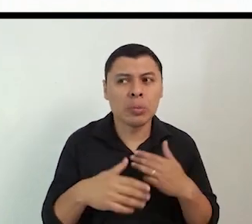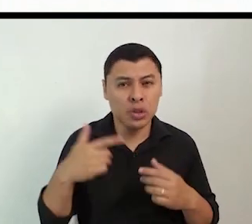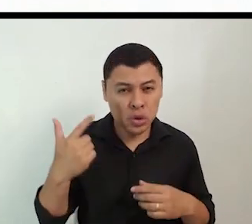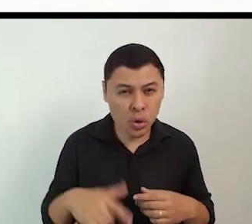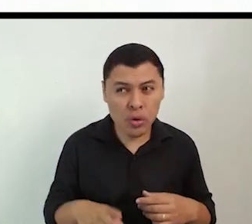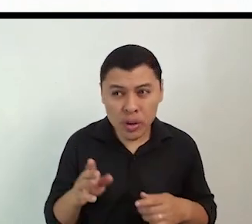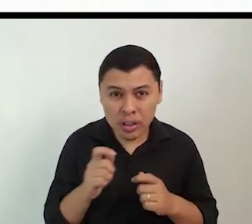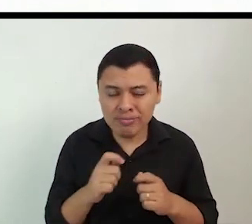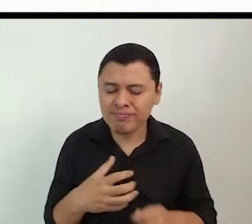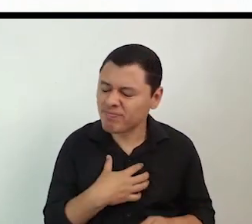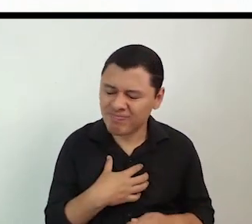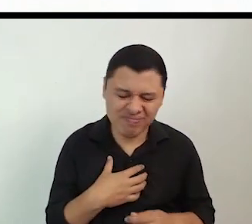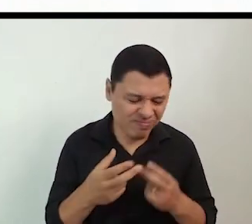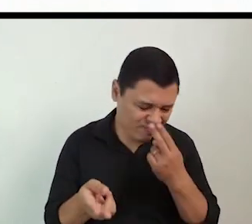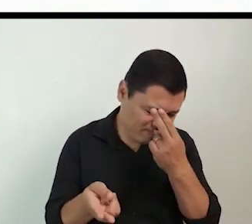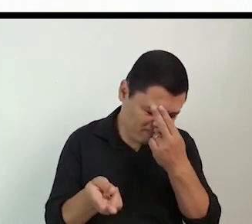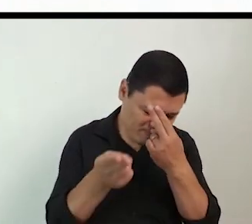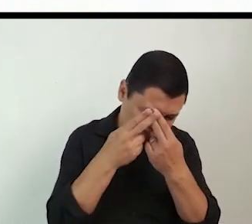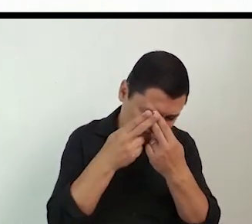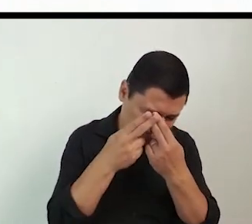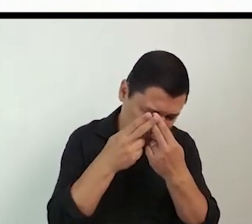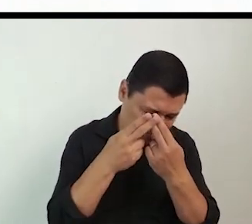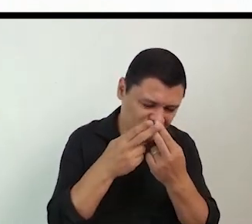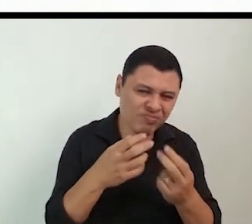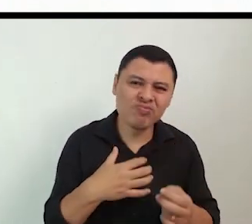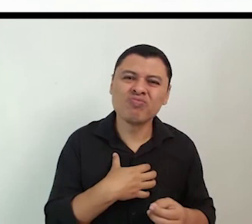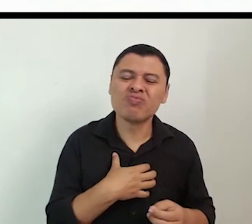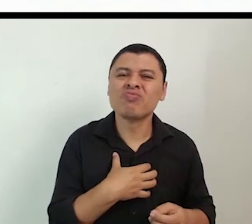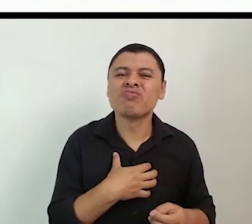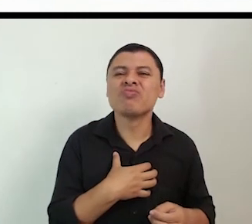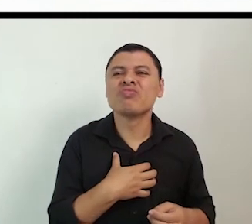conseguir passar num processo seletivo, porque você acaba se sentindo muito,